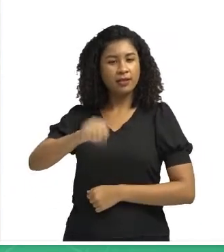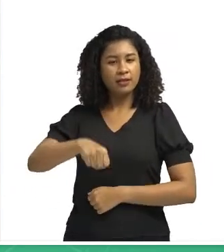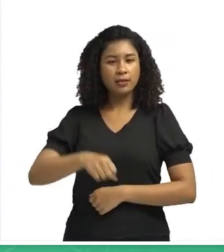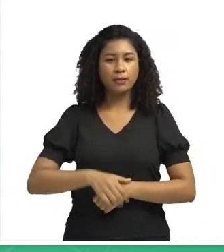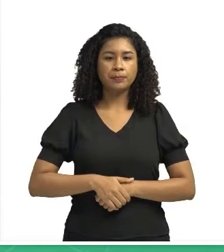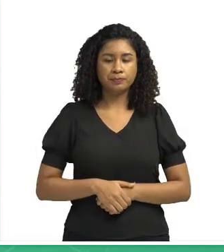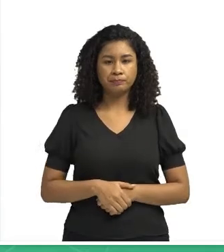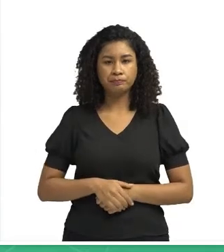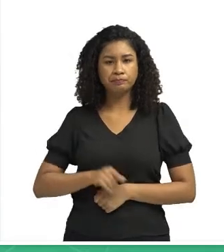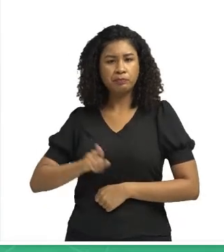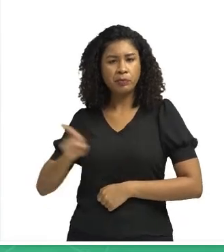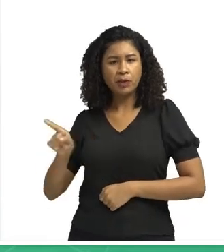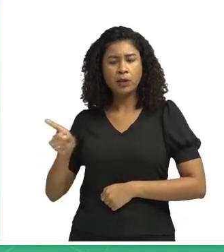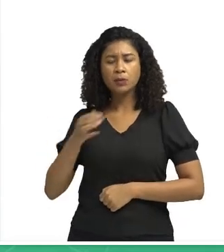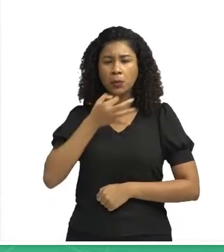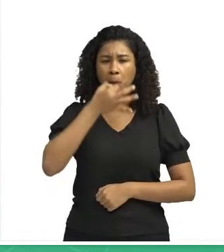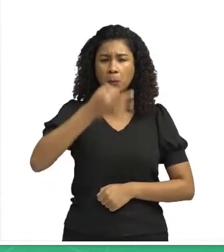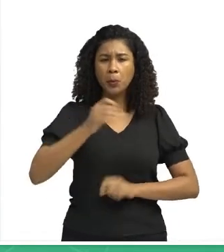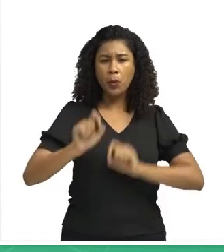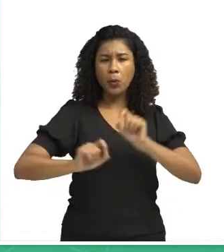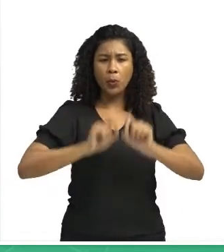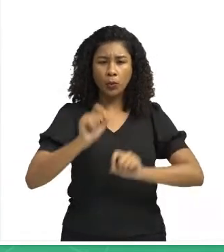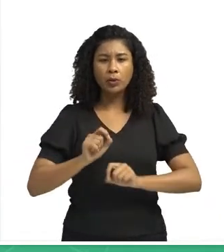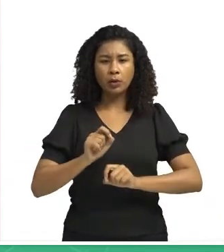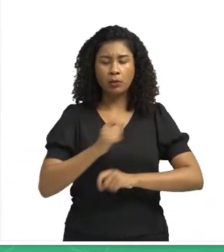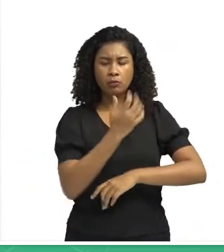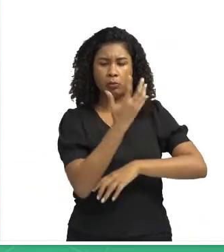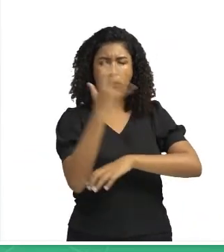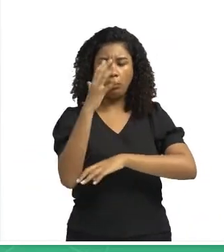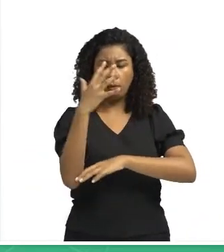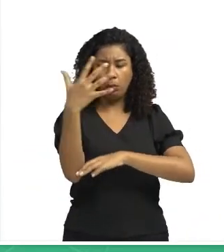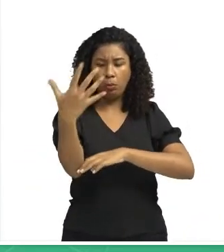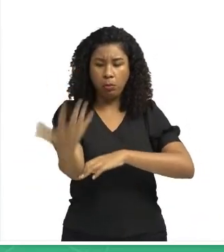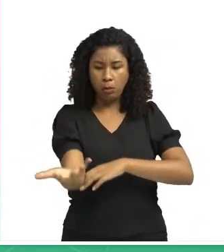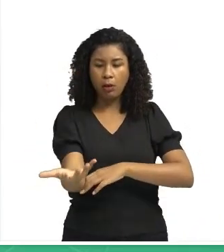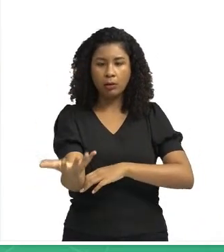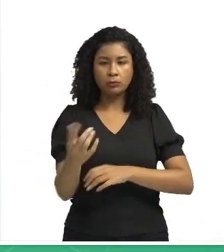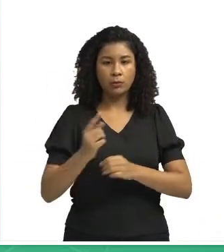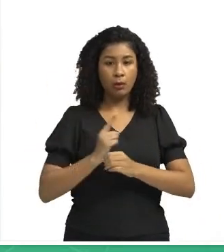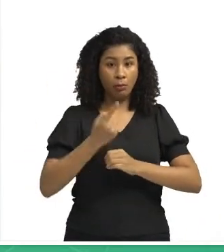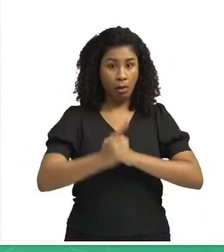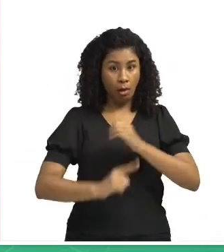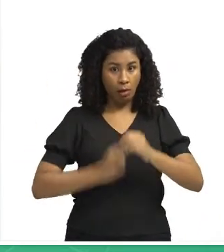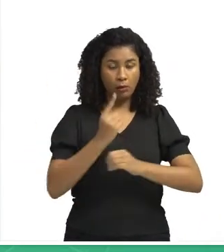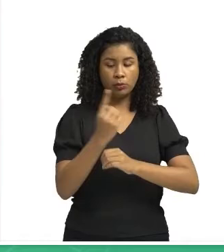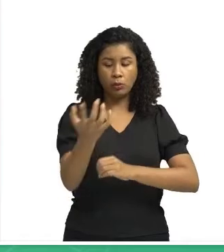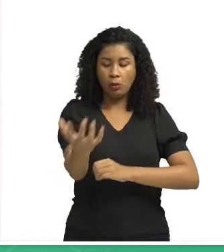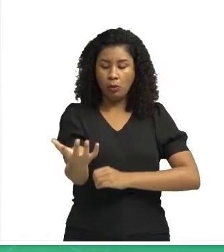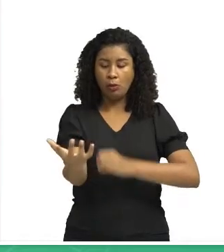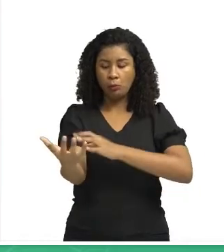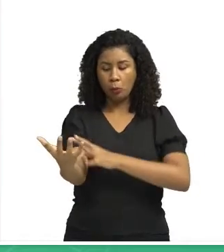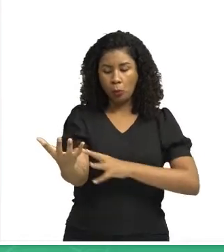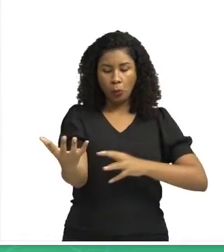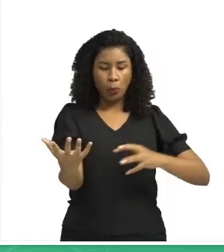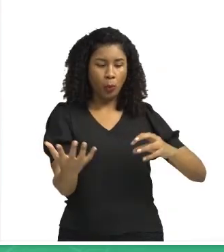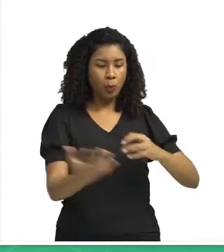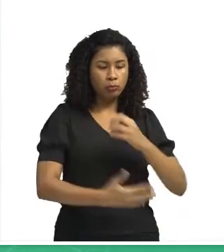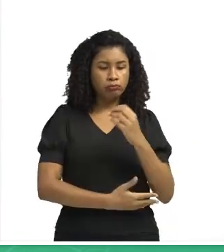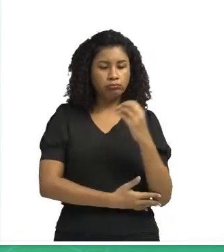ou animal morre, os seus átomos são reaproveitados por outros.